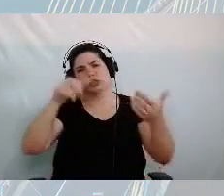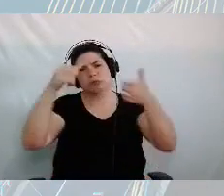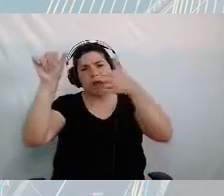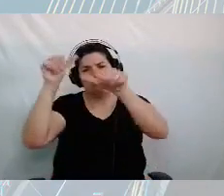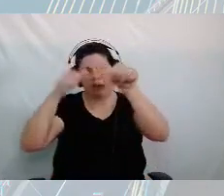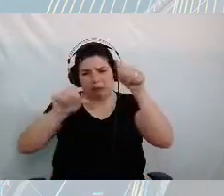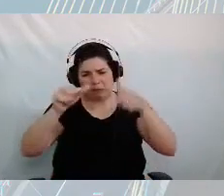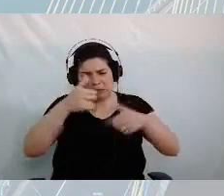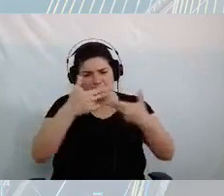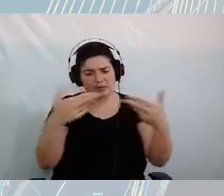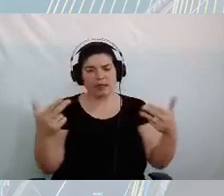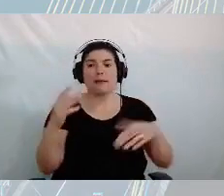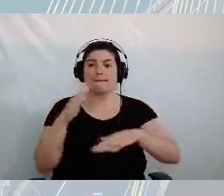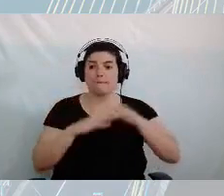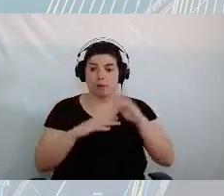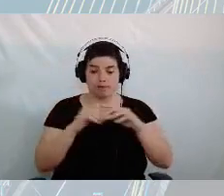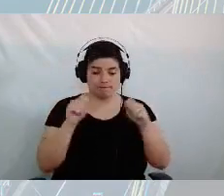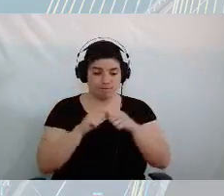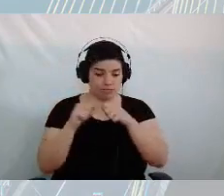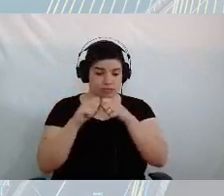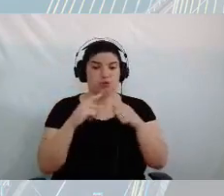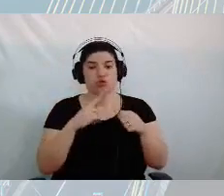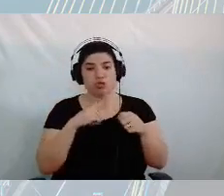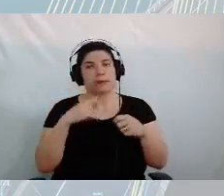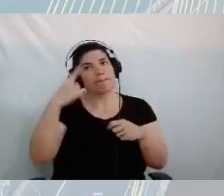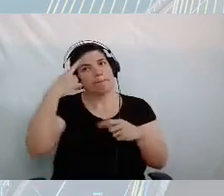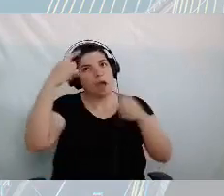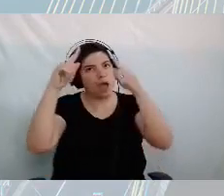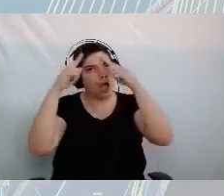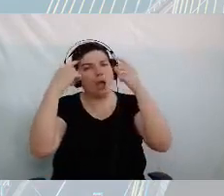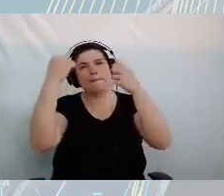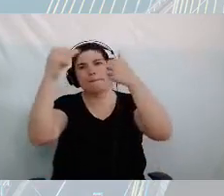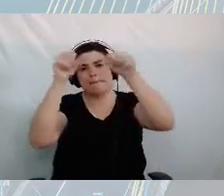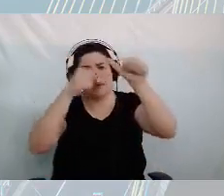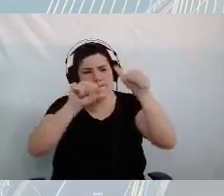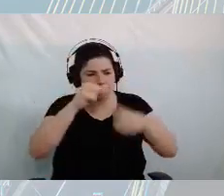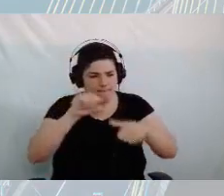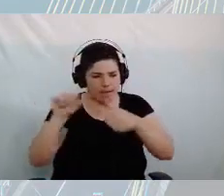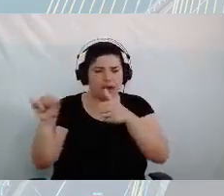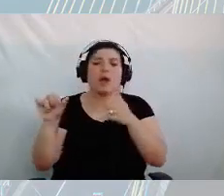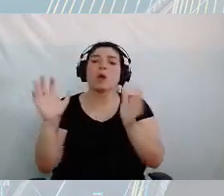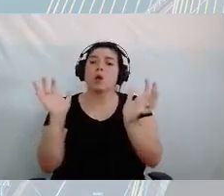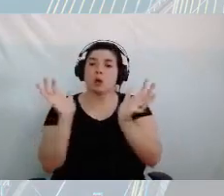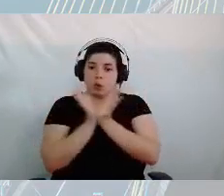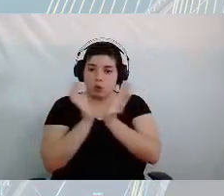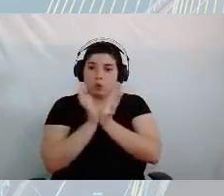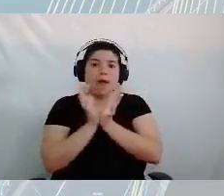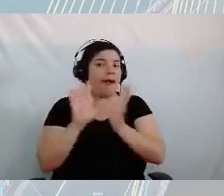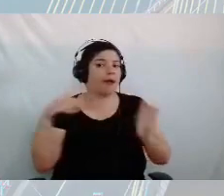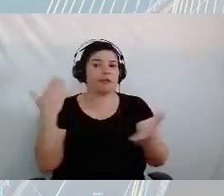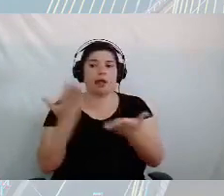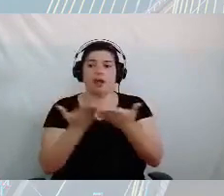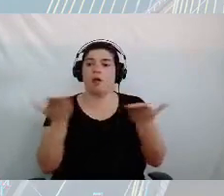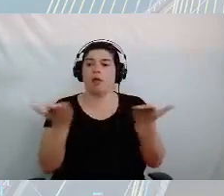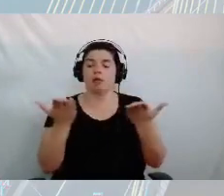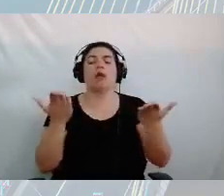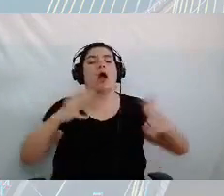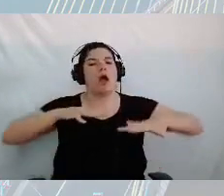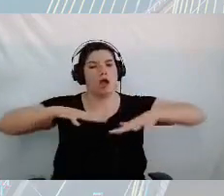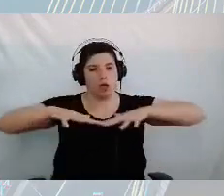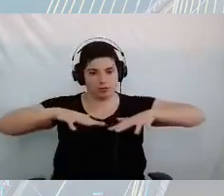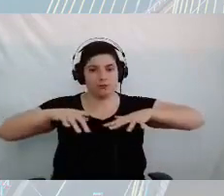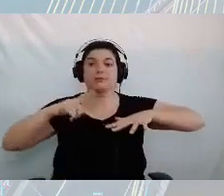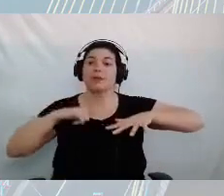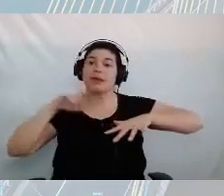foram executando com o que eles tinham na mão, com as ideias que eles tinham na mão. E esse time roda ágil até hoje, no meio do